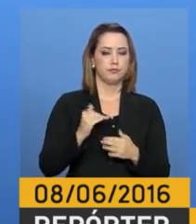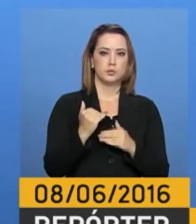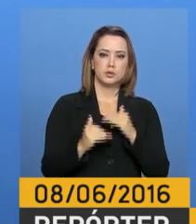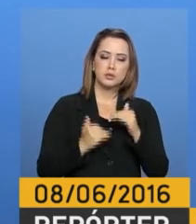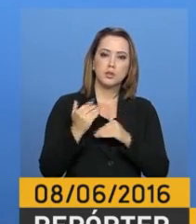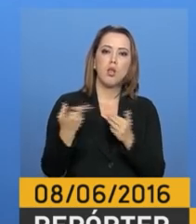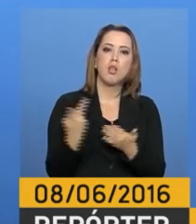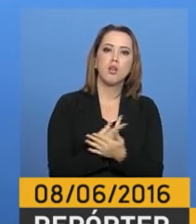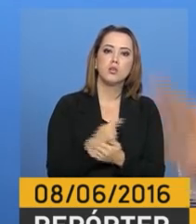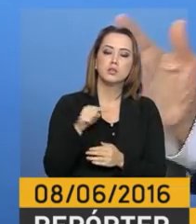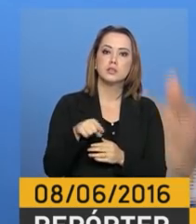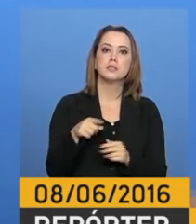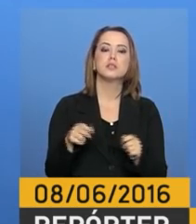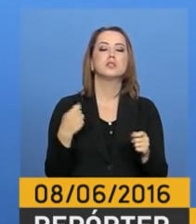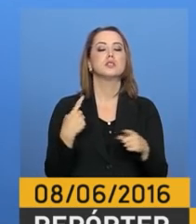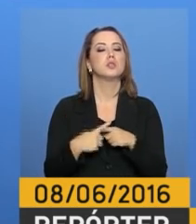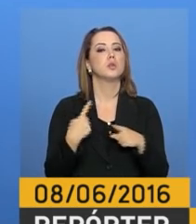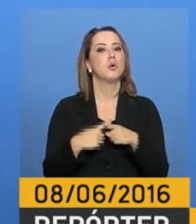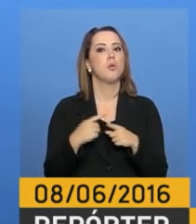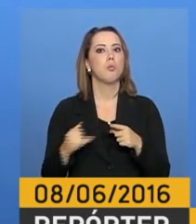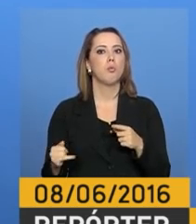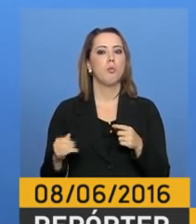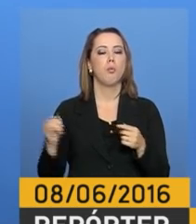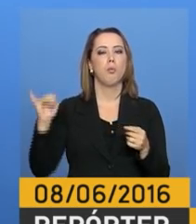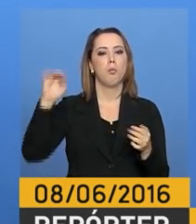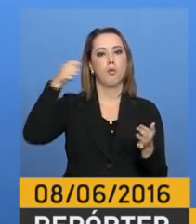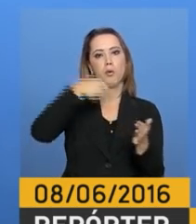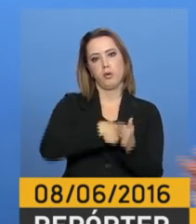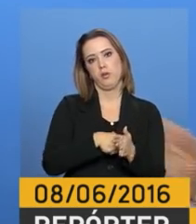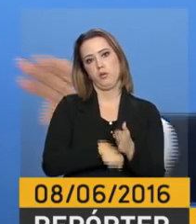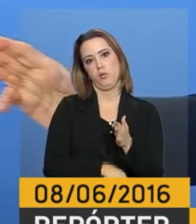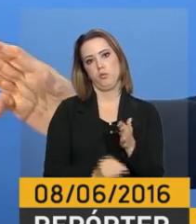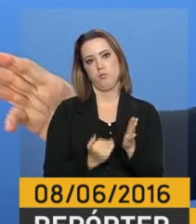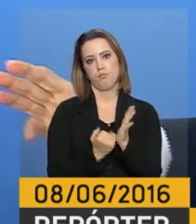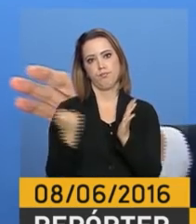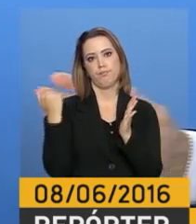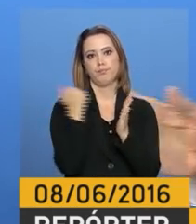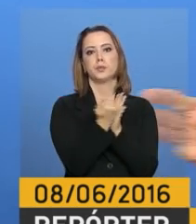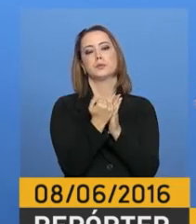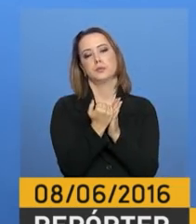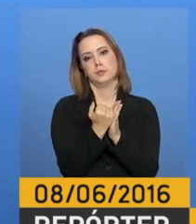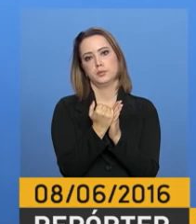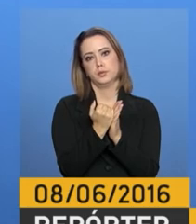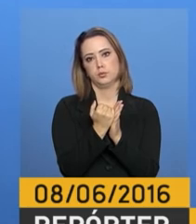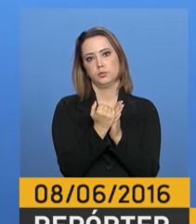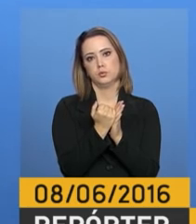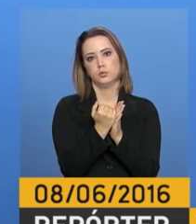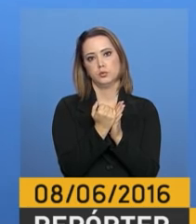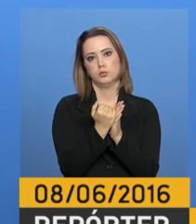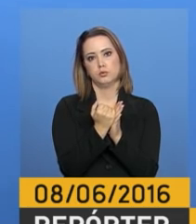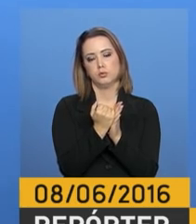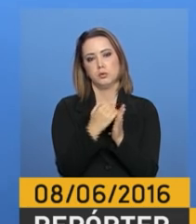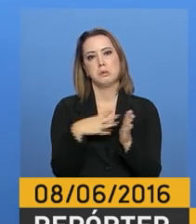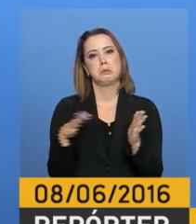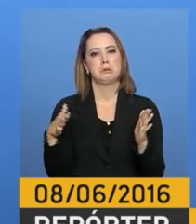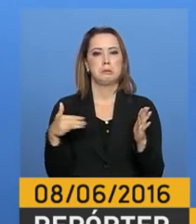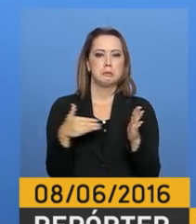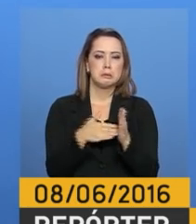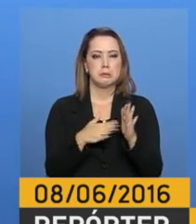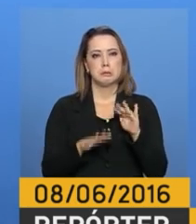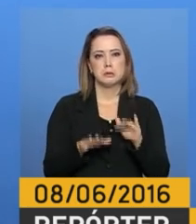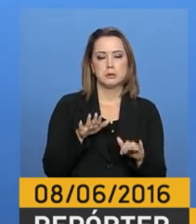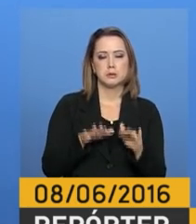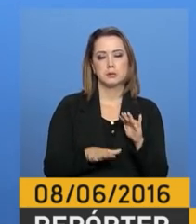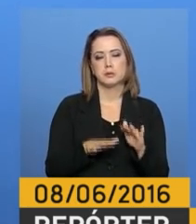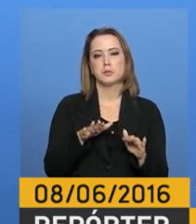aumento da tributação por aumento dos impostos né durante a o final da década